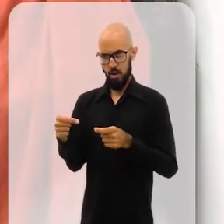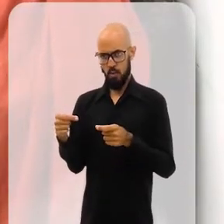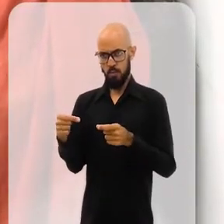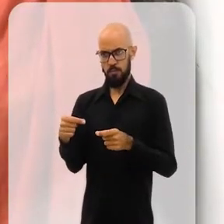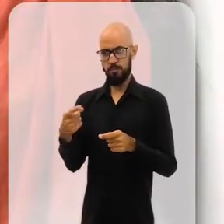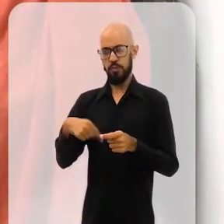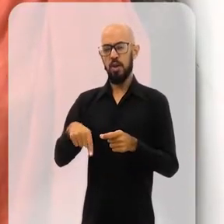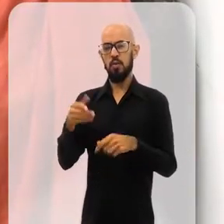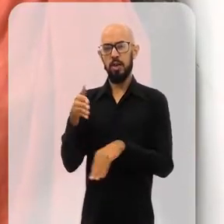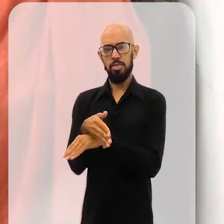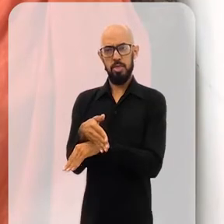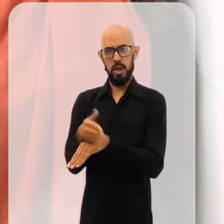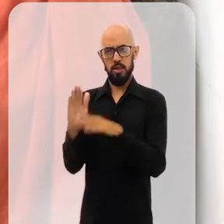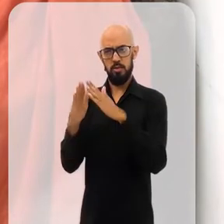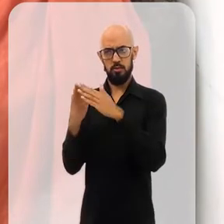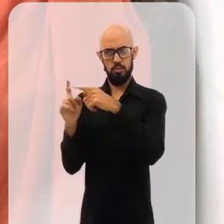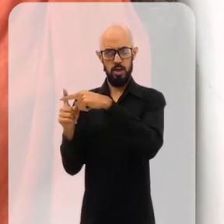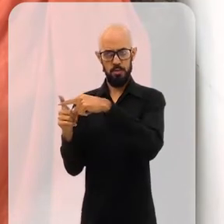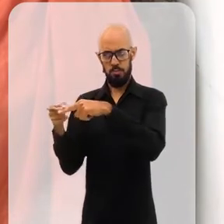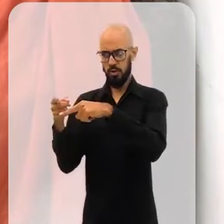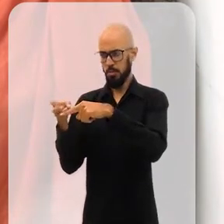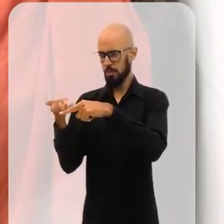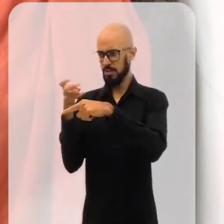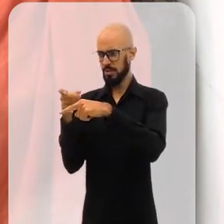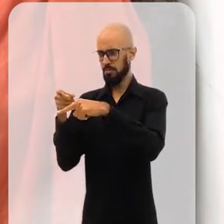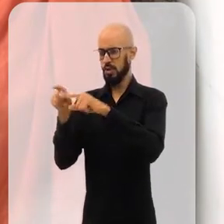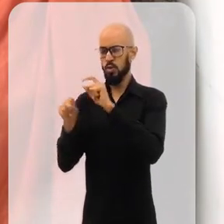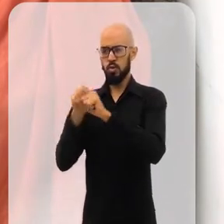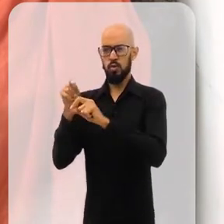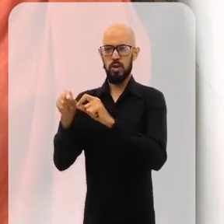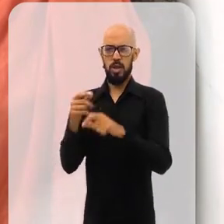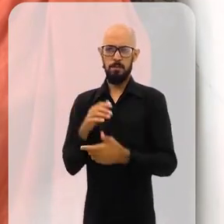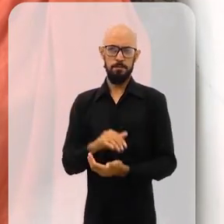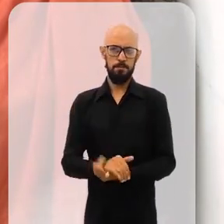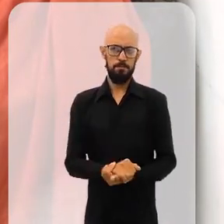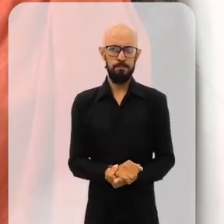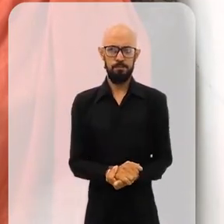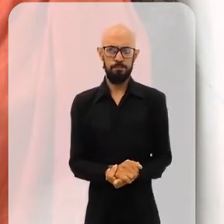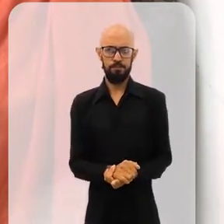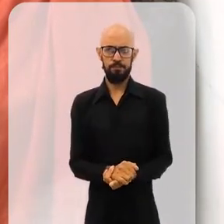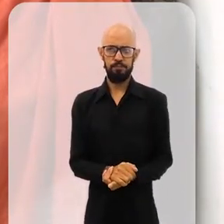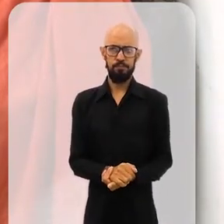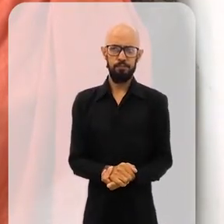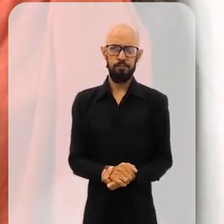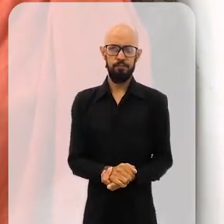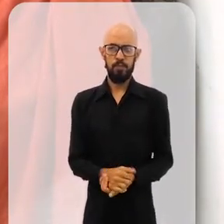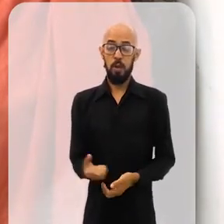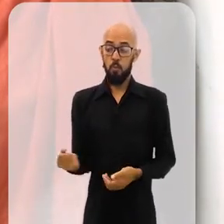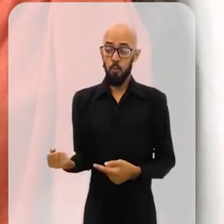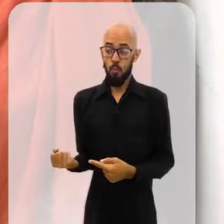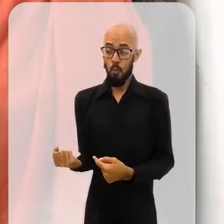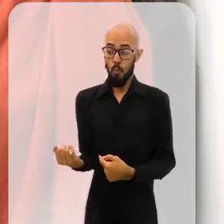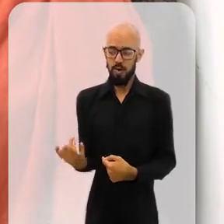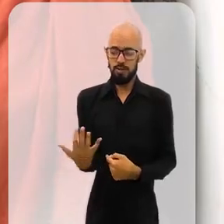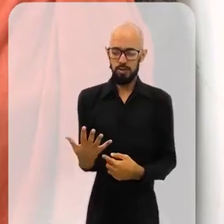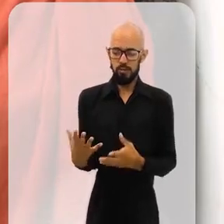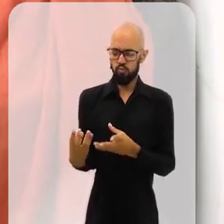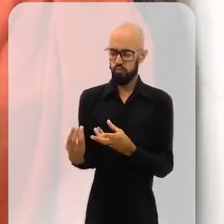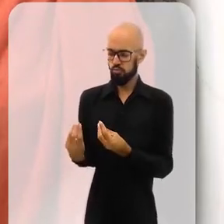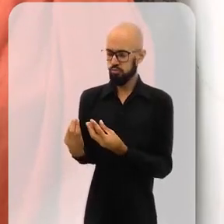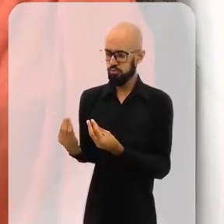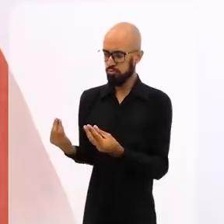até um templo, o que me impressionou foi o número de